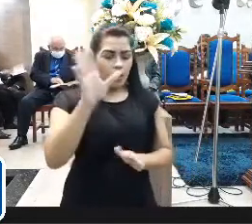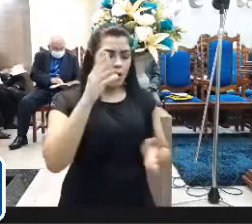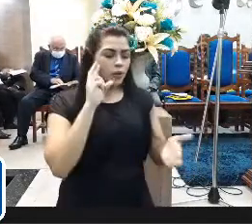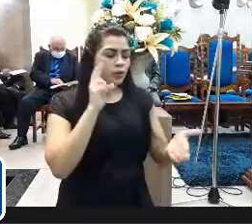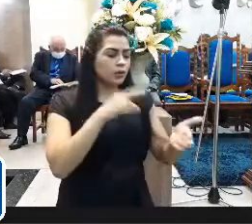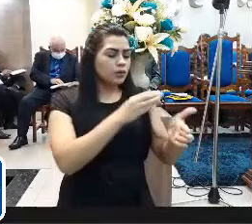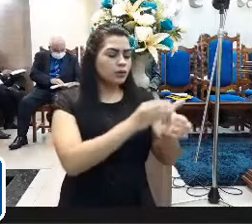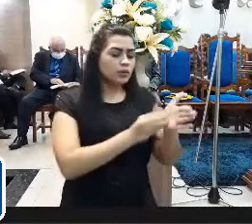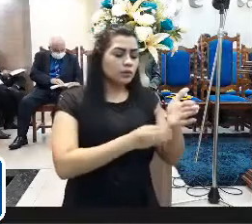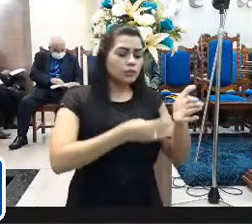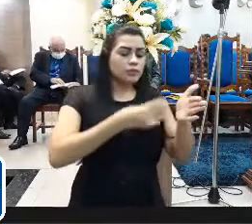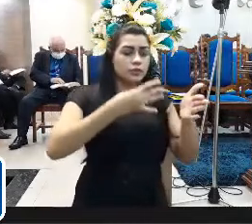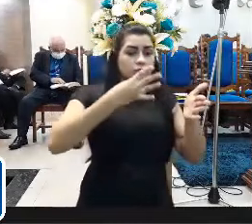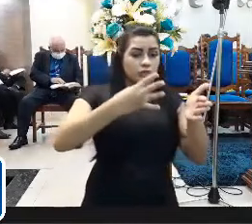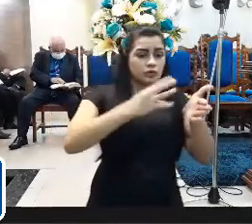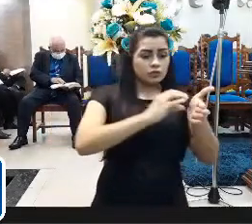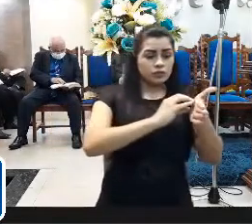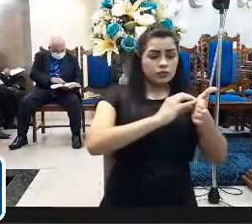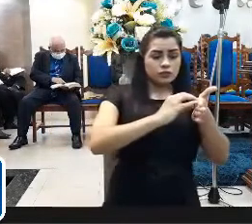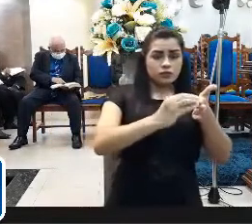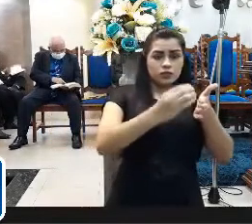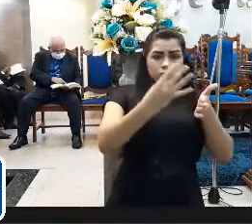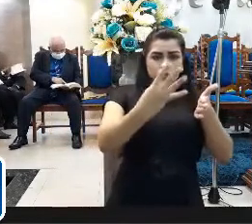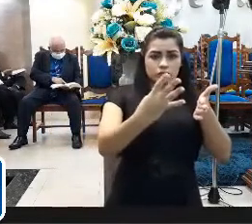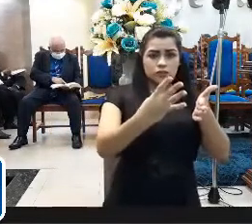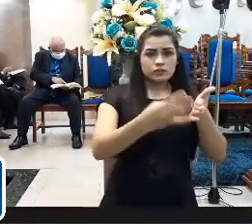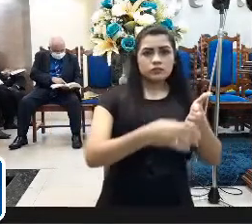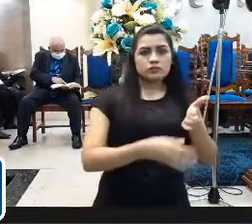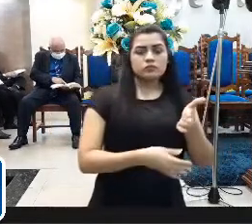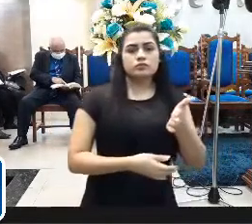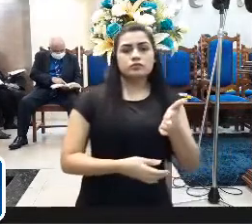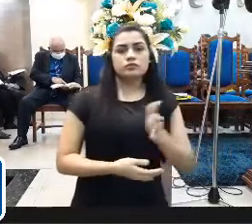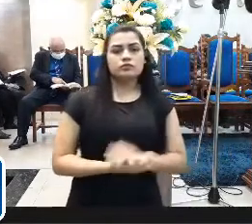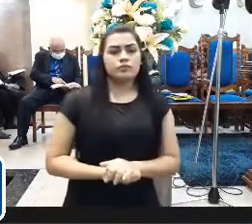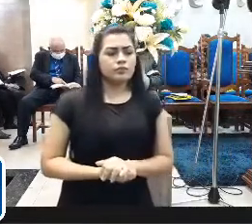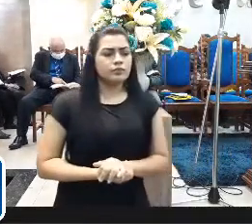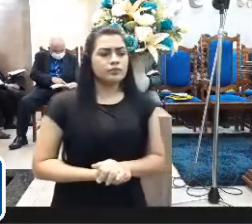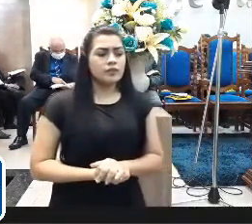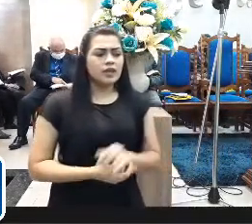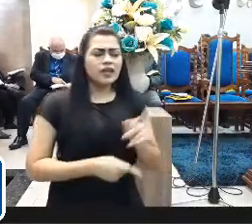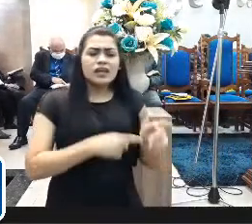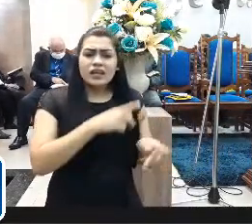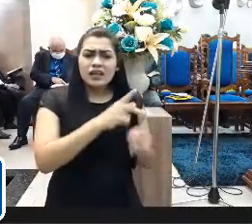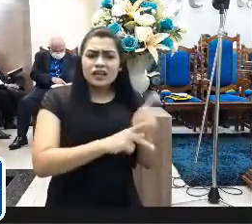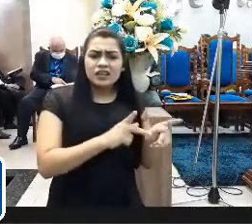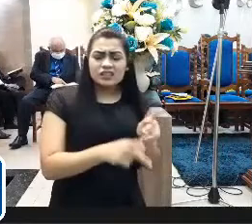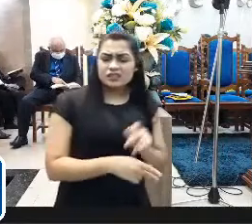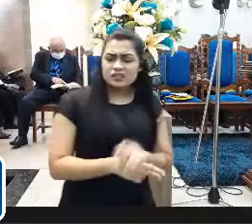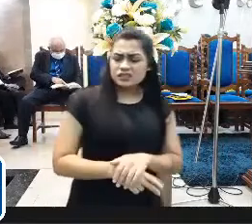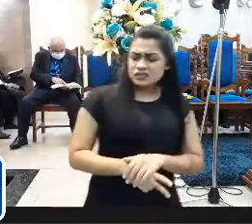versículo 4 do mesmo livro. Eles acham estranho que vocês não se lancem com eles